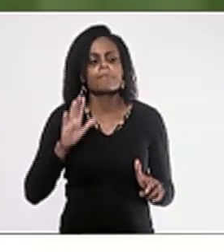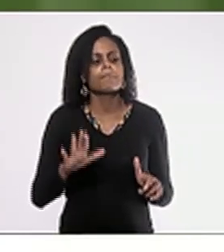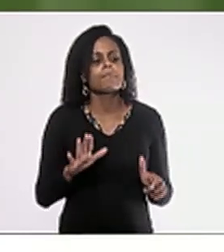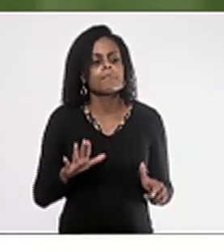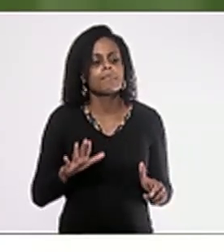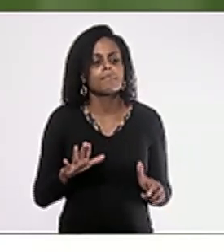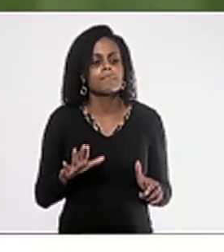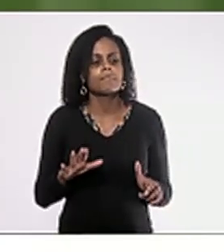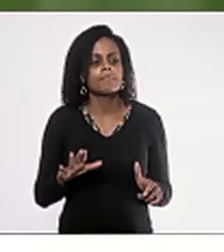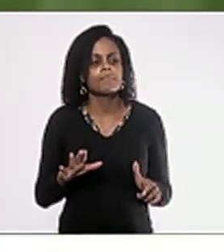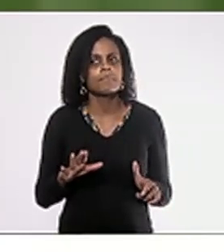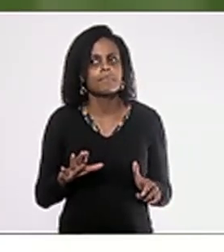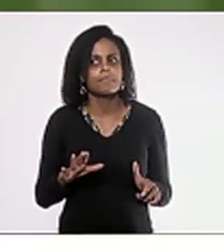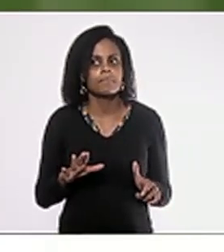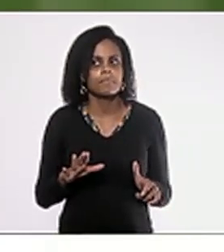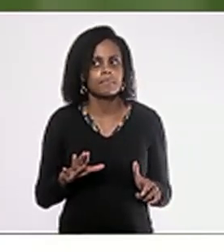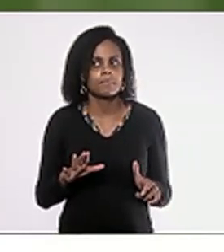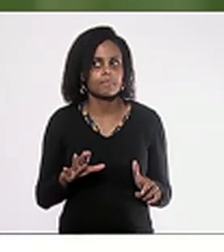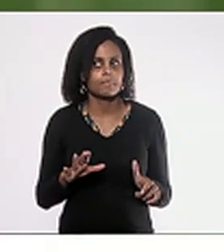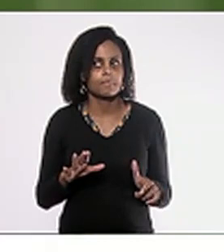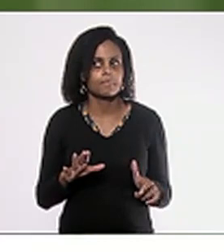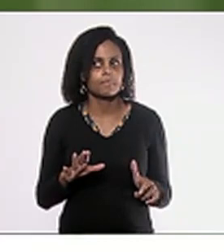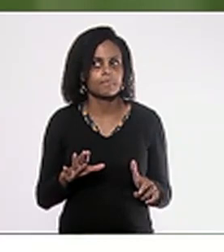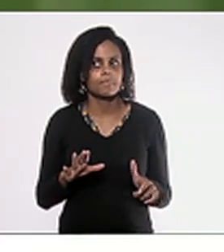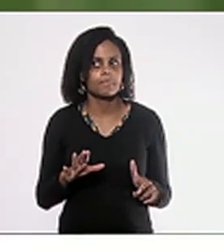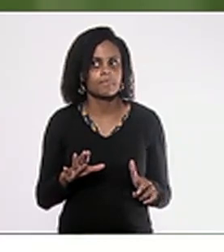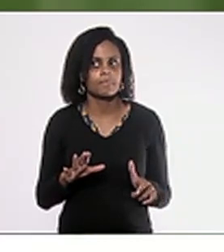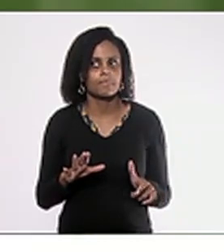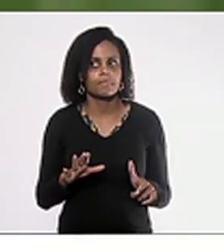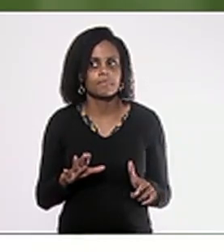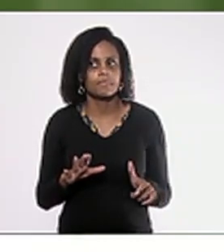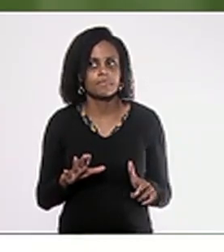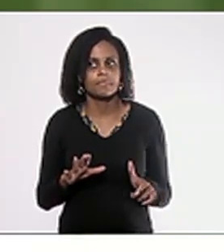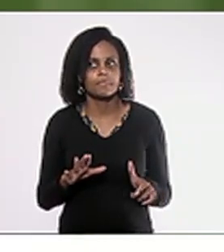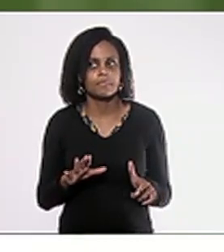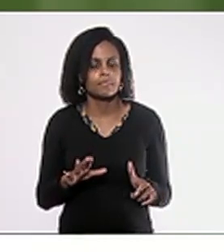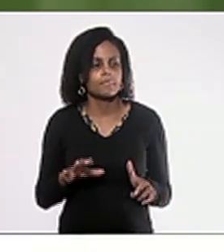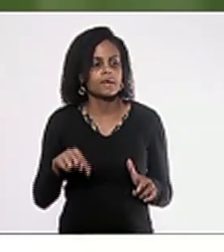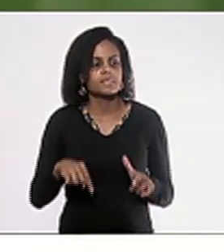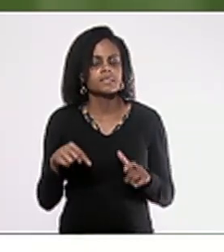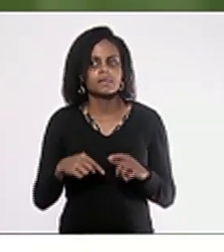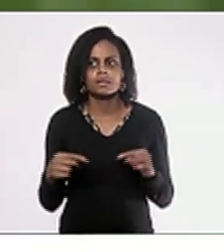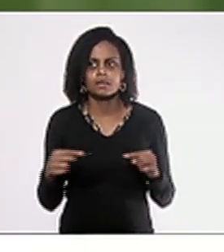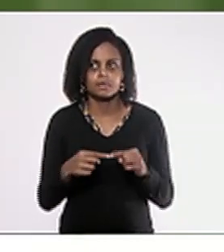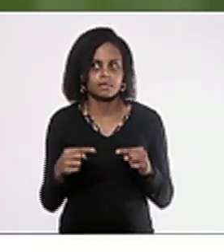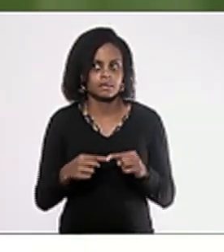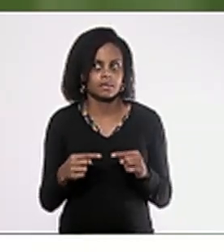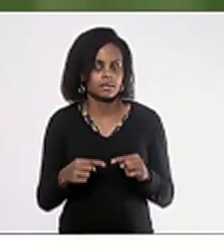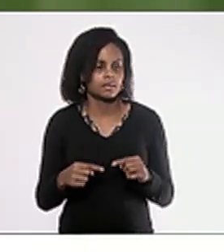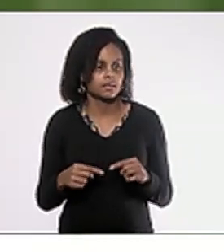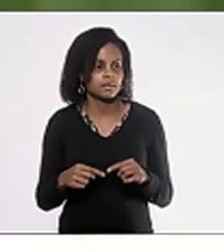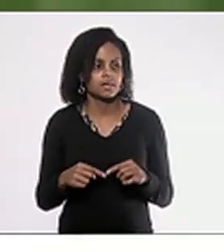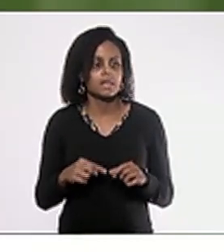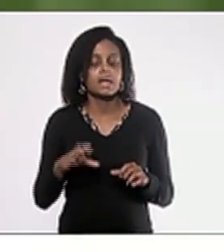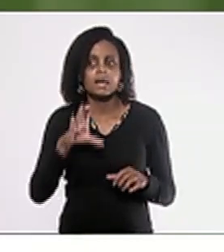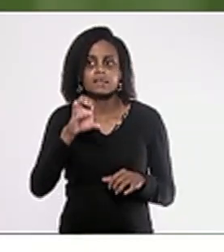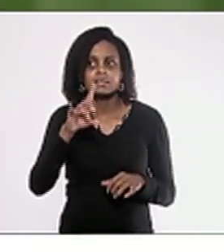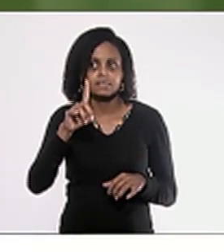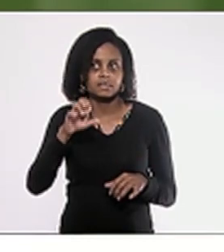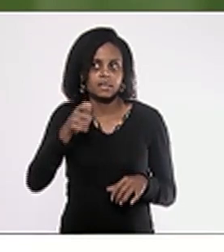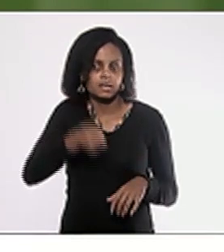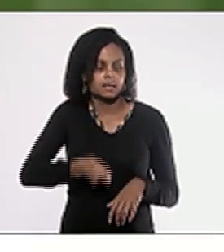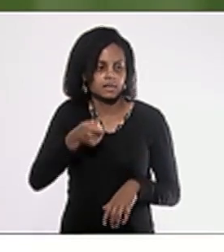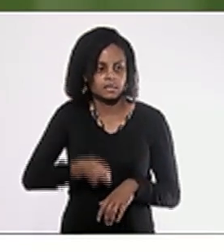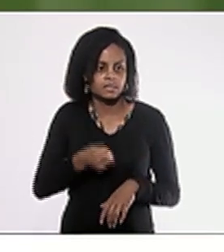E aí, nesse caso específico que meu assessor me colocou aqui, a SEDAI exige